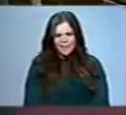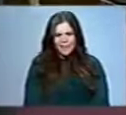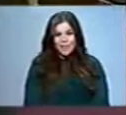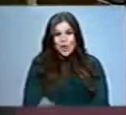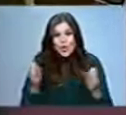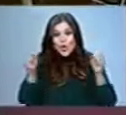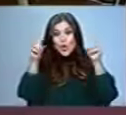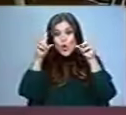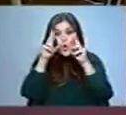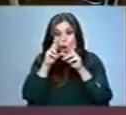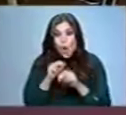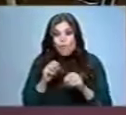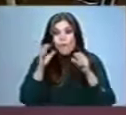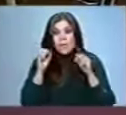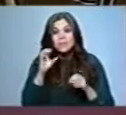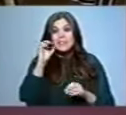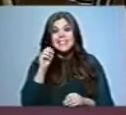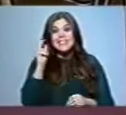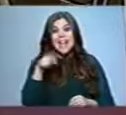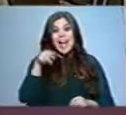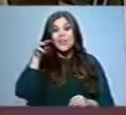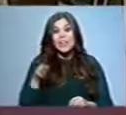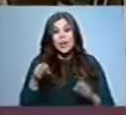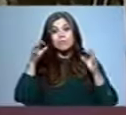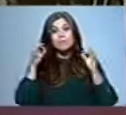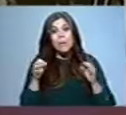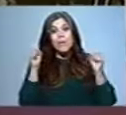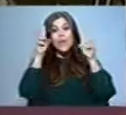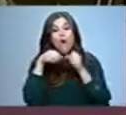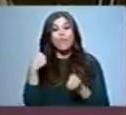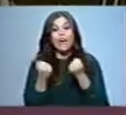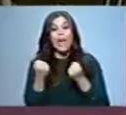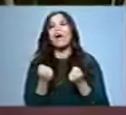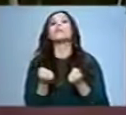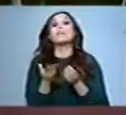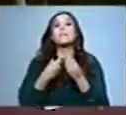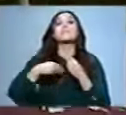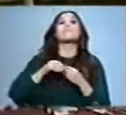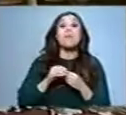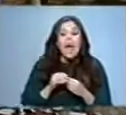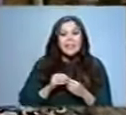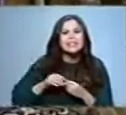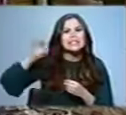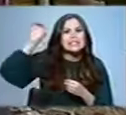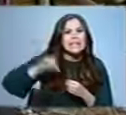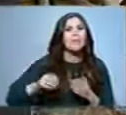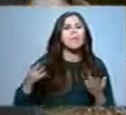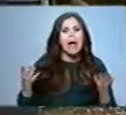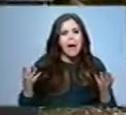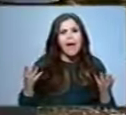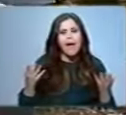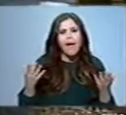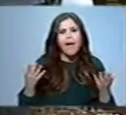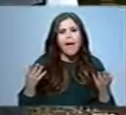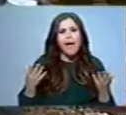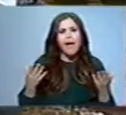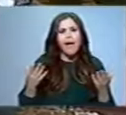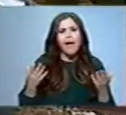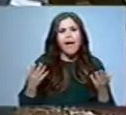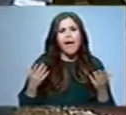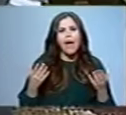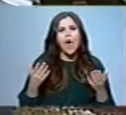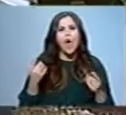Novinho, é novo. Garantimos, é novo. E vai para a cerveja. E ainda... Este... Um